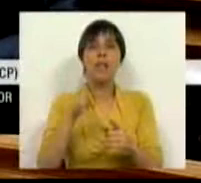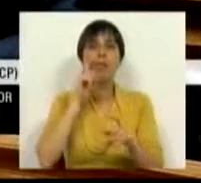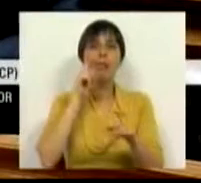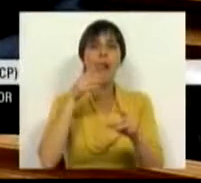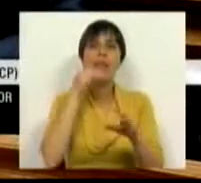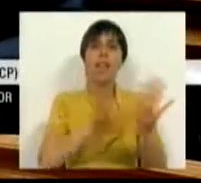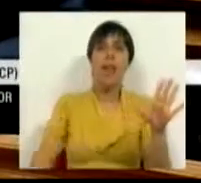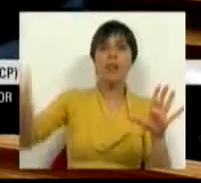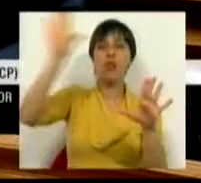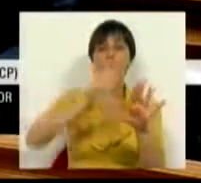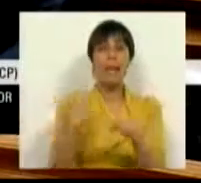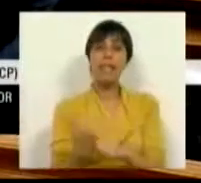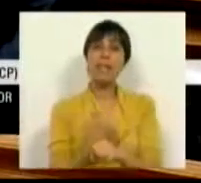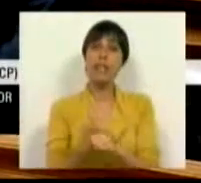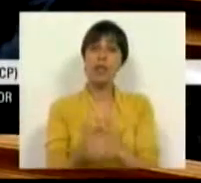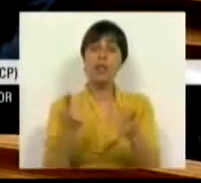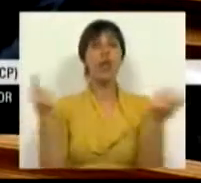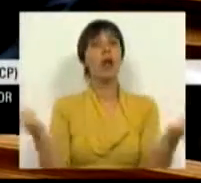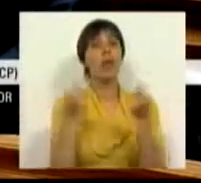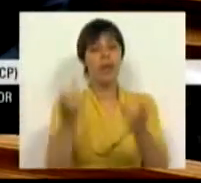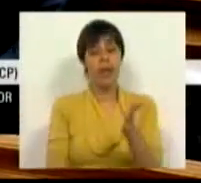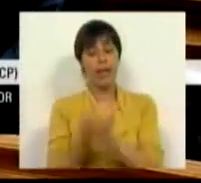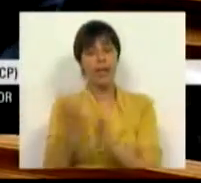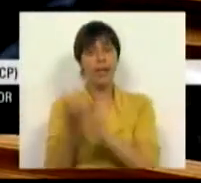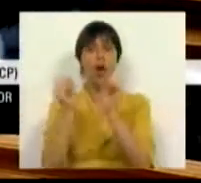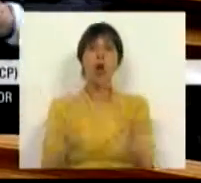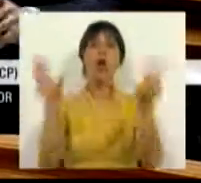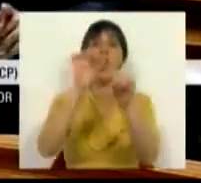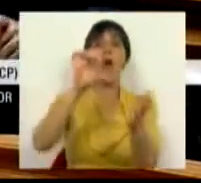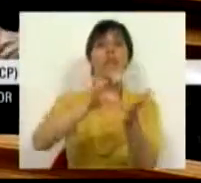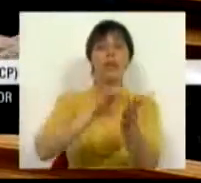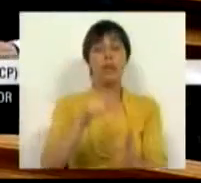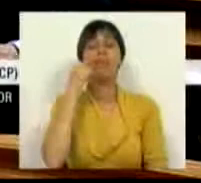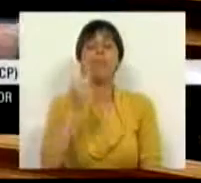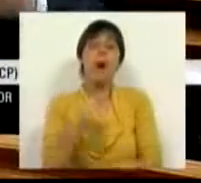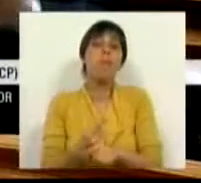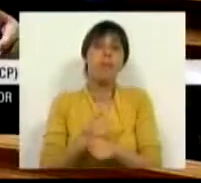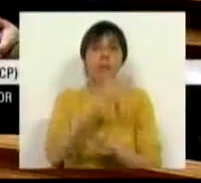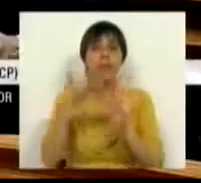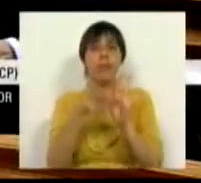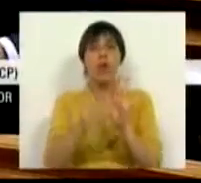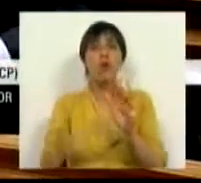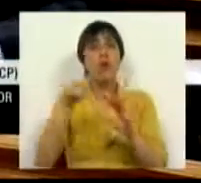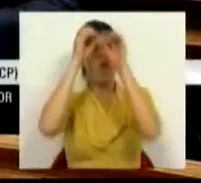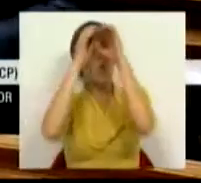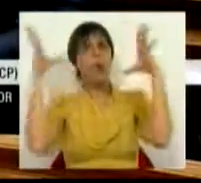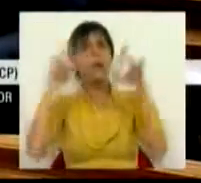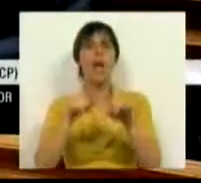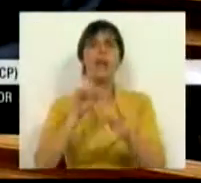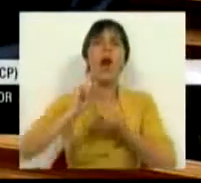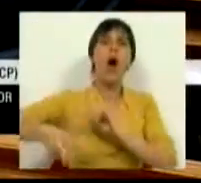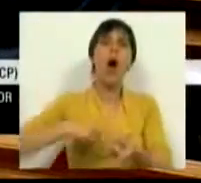cobertura territorial com este tipo de serviços e promover a criação de novos centros e, particularmente, também introduzir um novo conceito, o